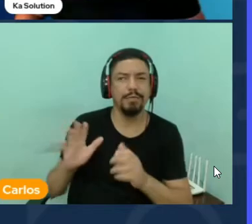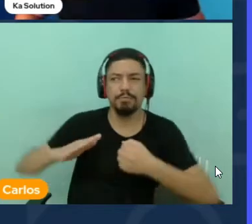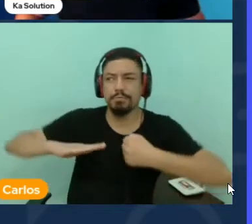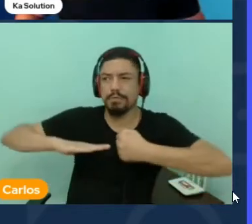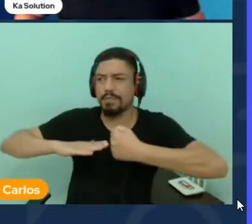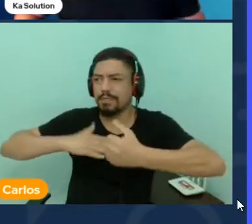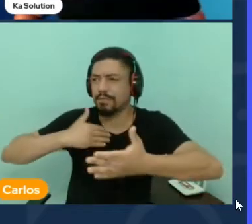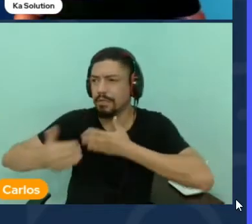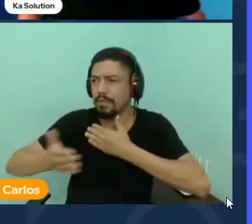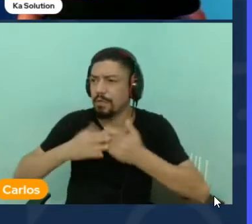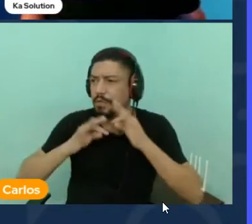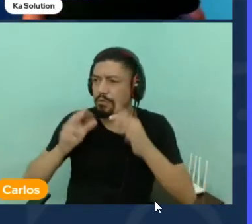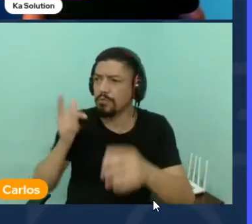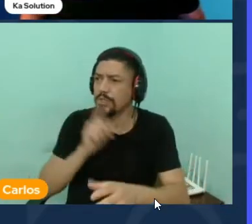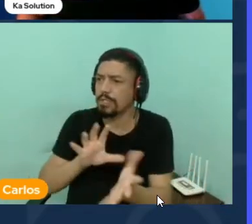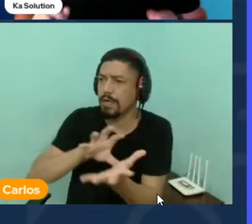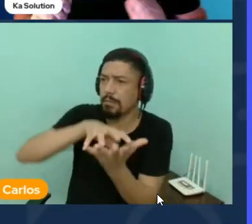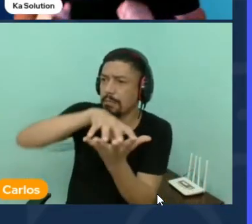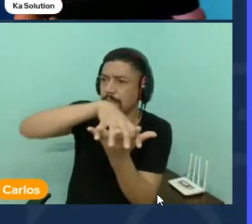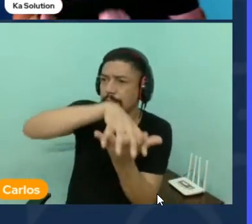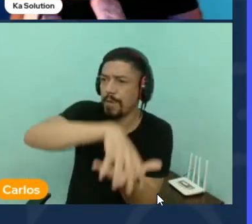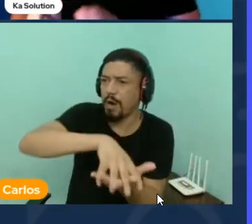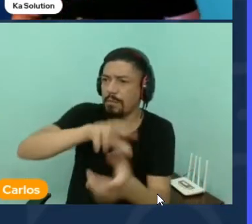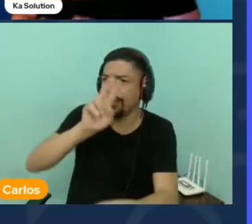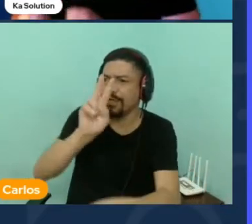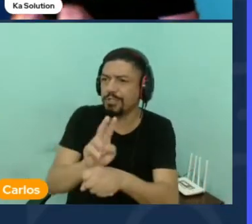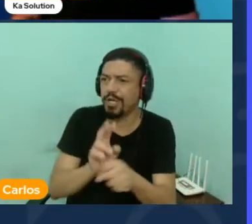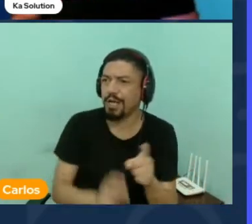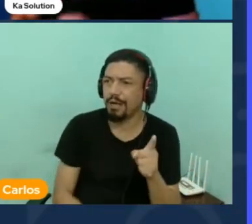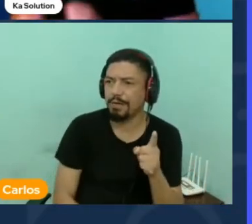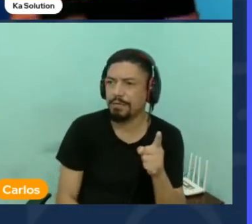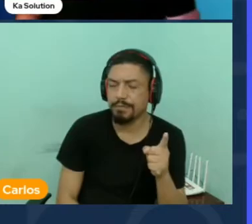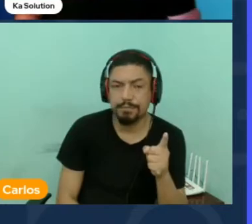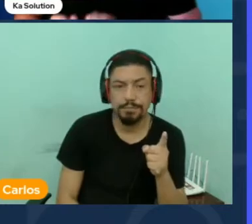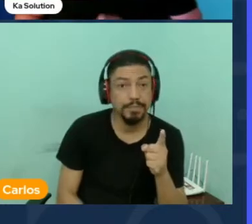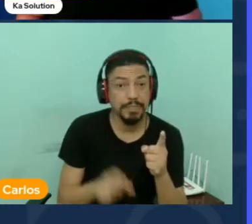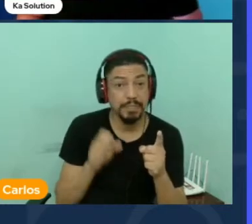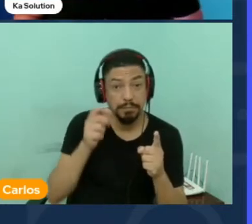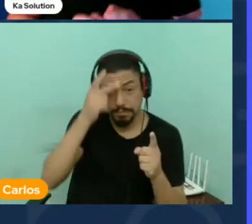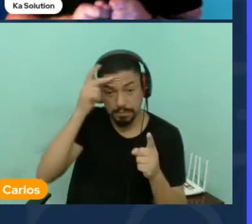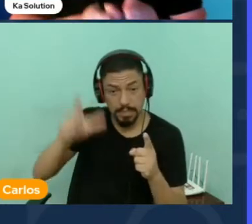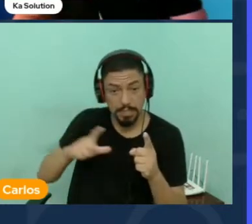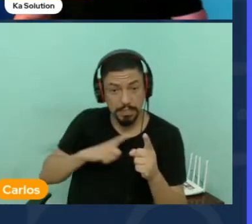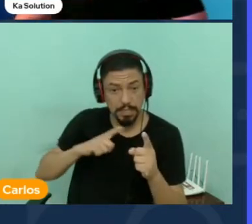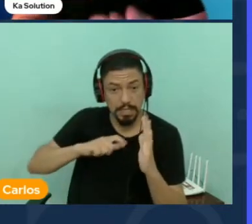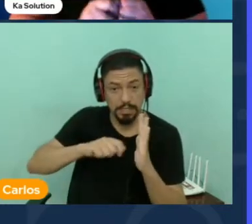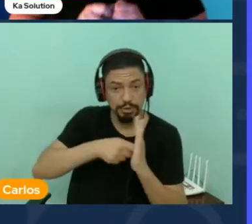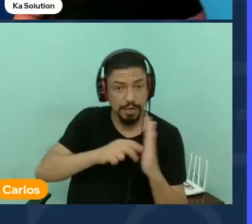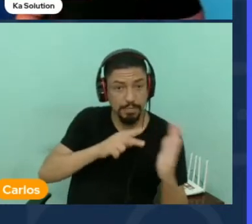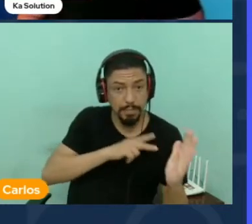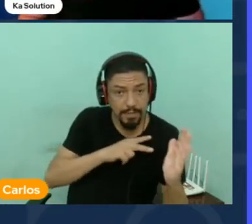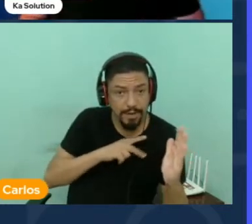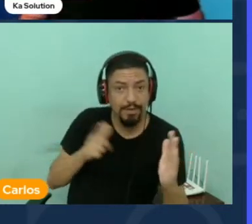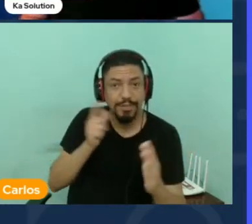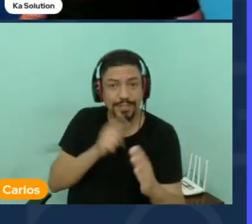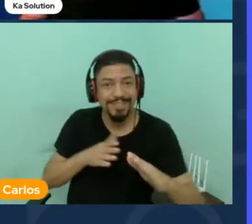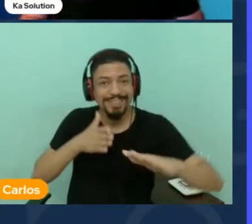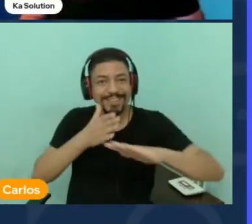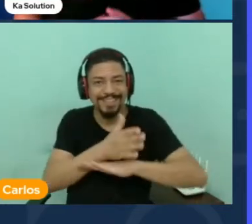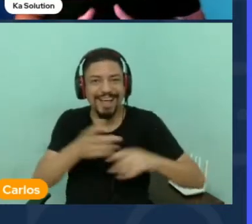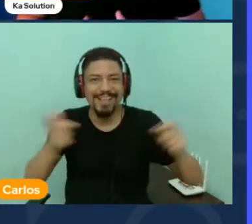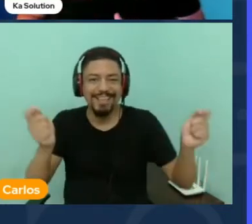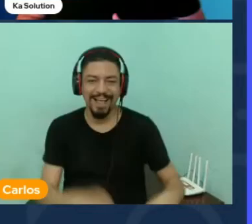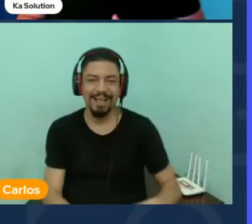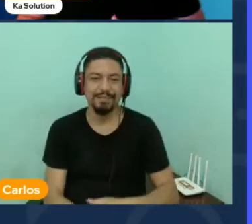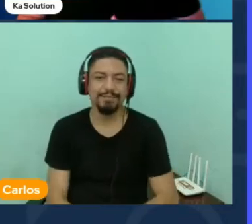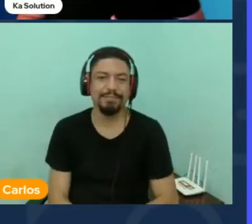de dados, de forma que só quem tem a chave ali privada pode acessar esses meus